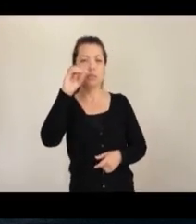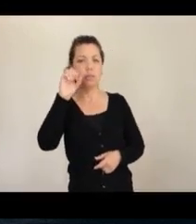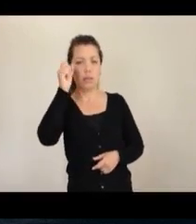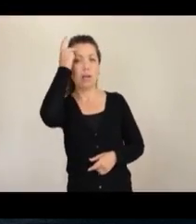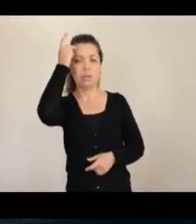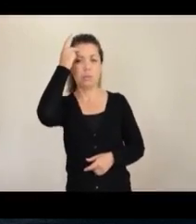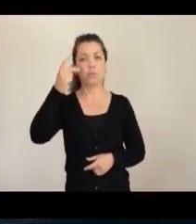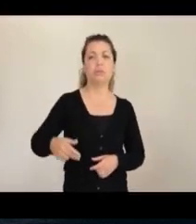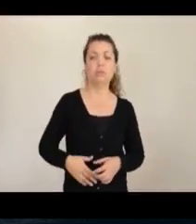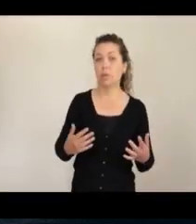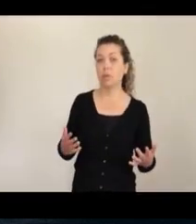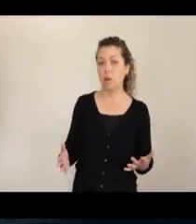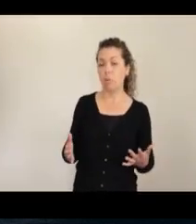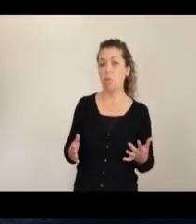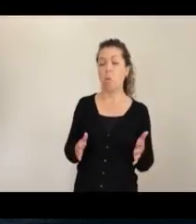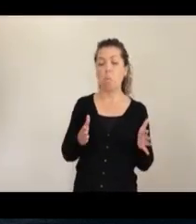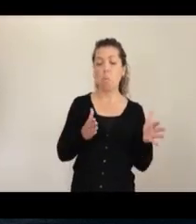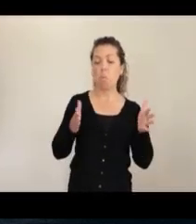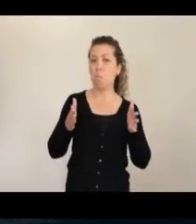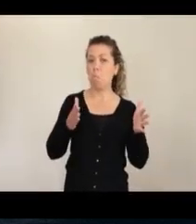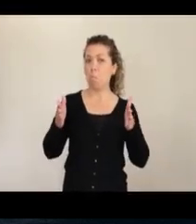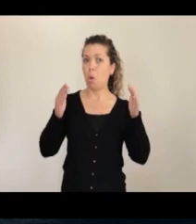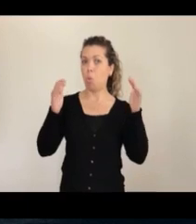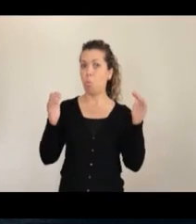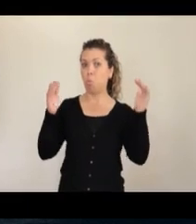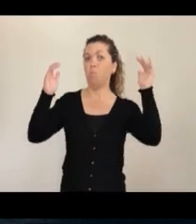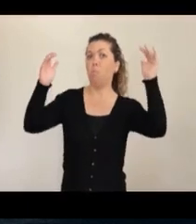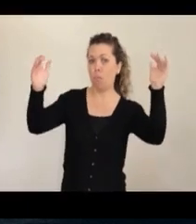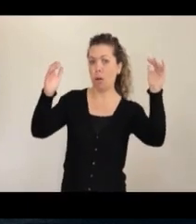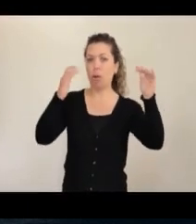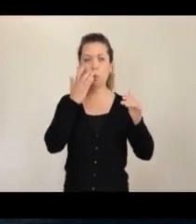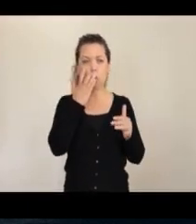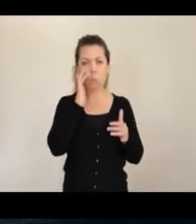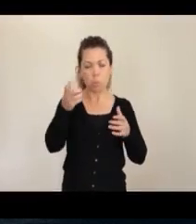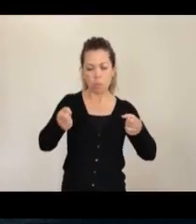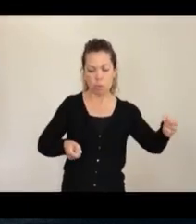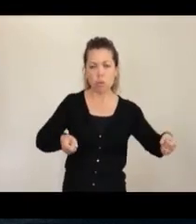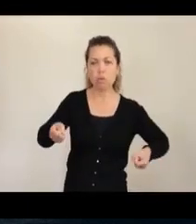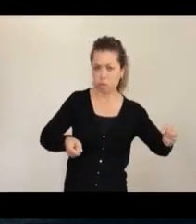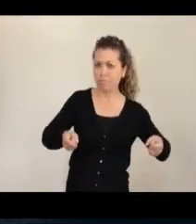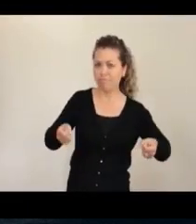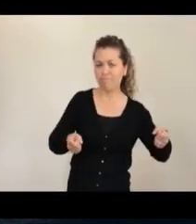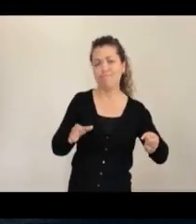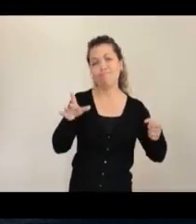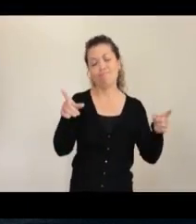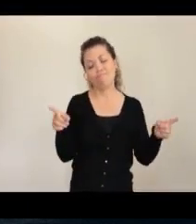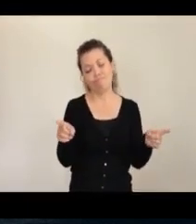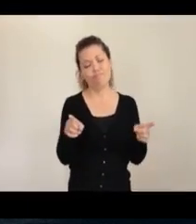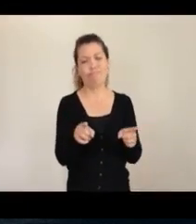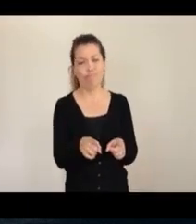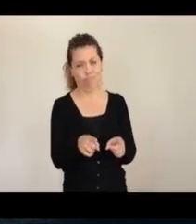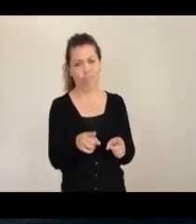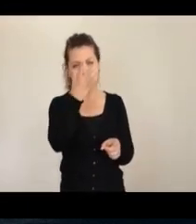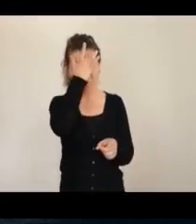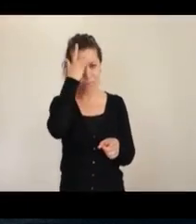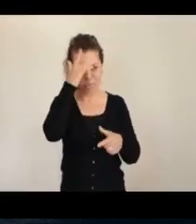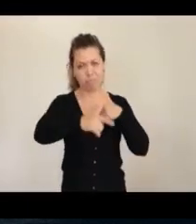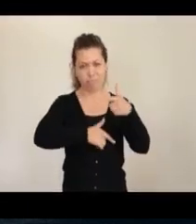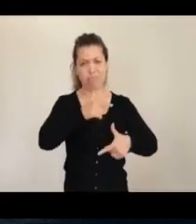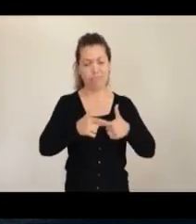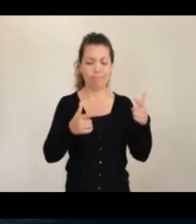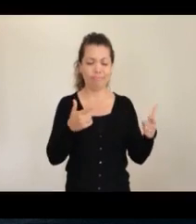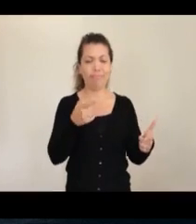chamado Valo Grande e que interesses estiveram envolvidos em sua construção, é preciso mencionar antes os 2 portos de Iguape, o